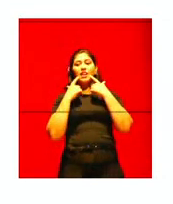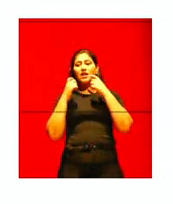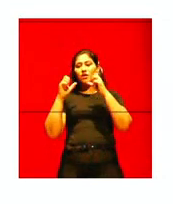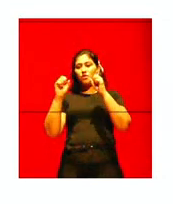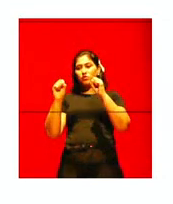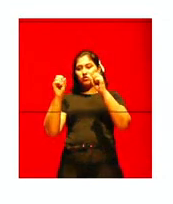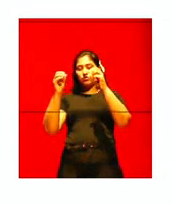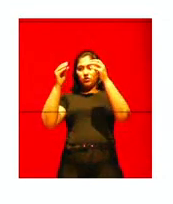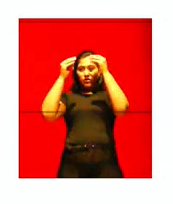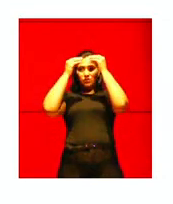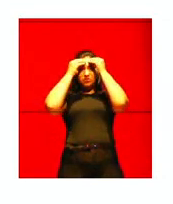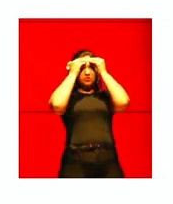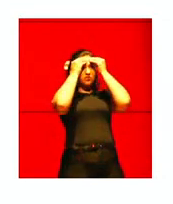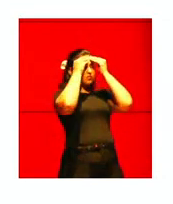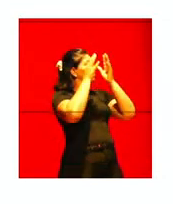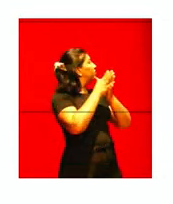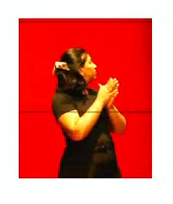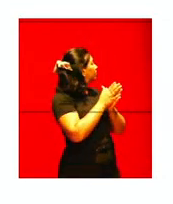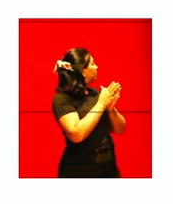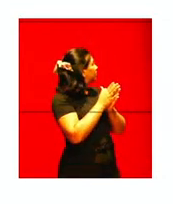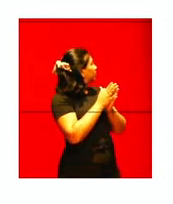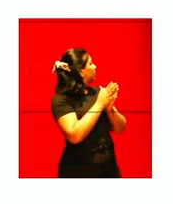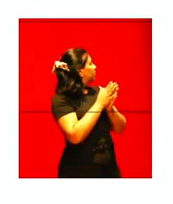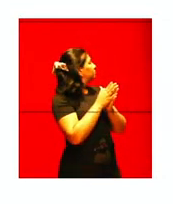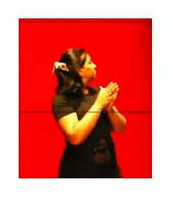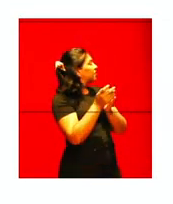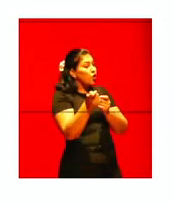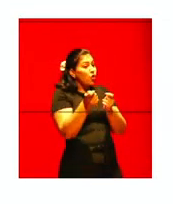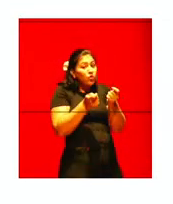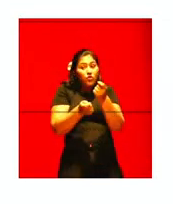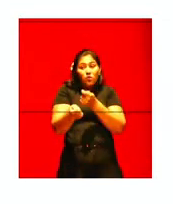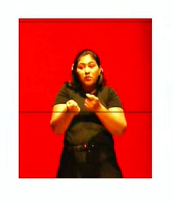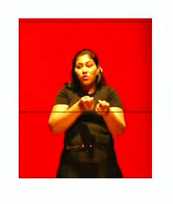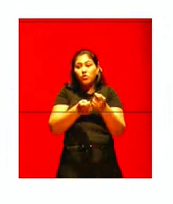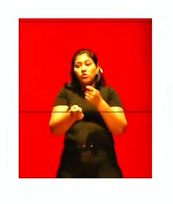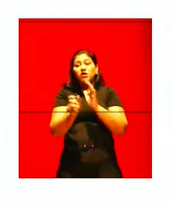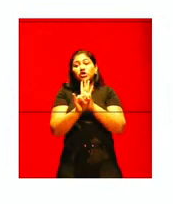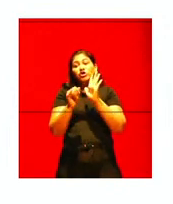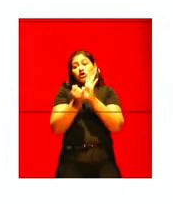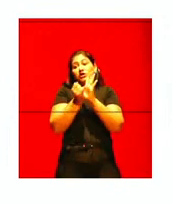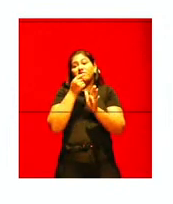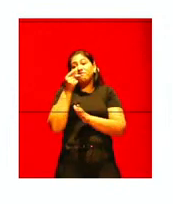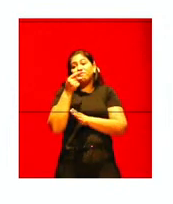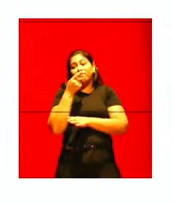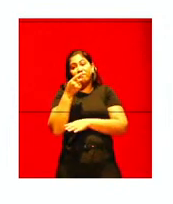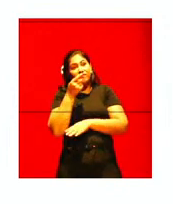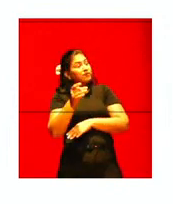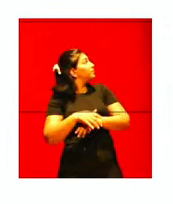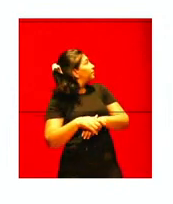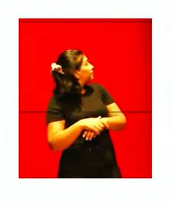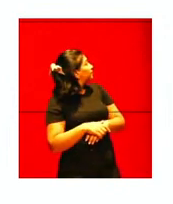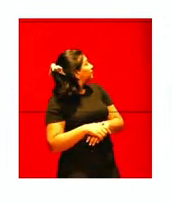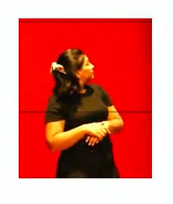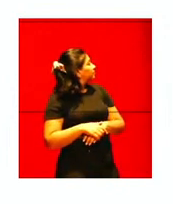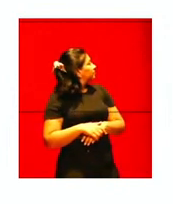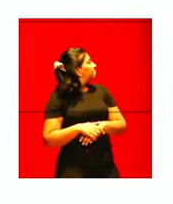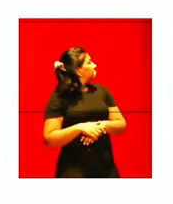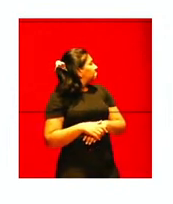hein? Olha, tem que ter cuidado nessas pegadinhas. B, falou B.